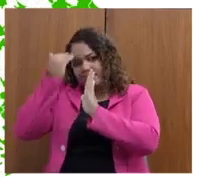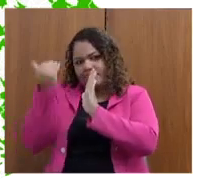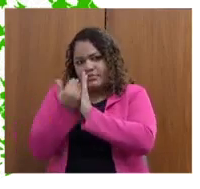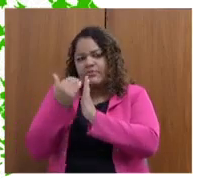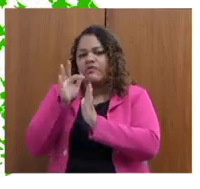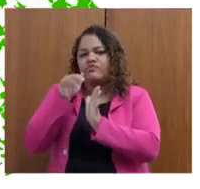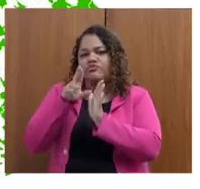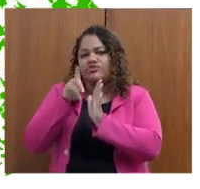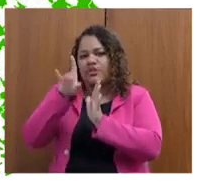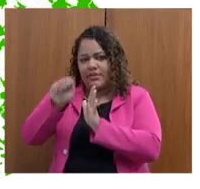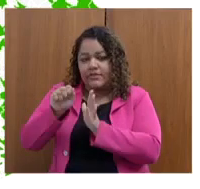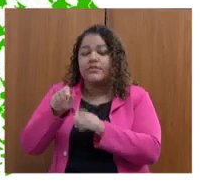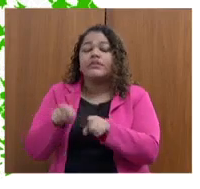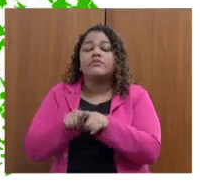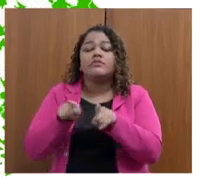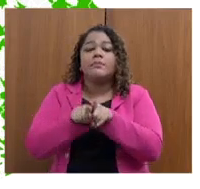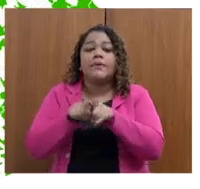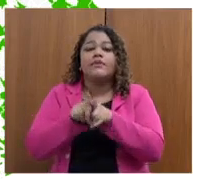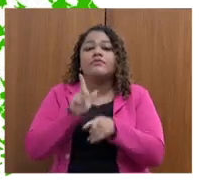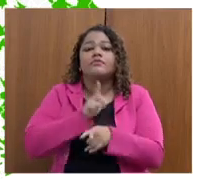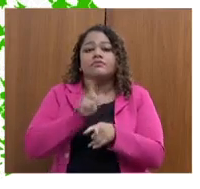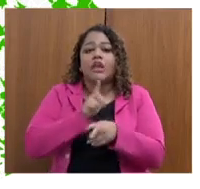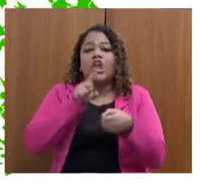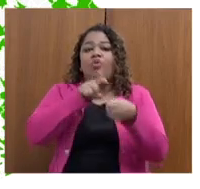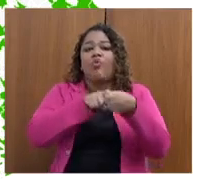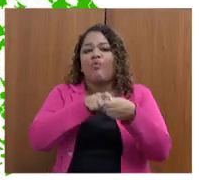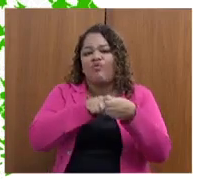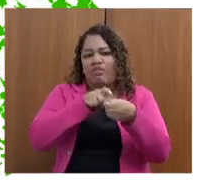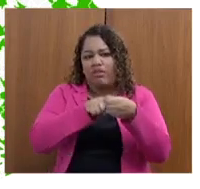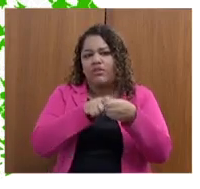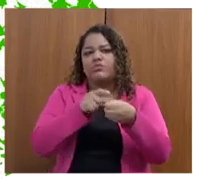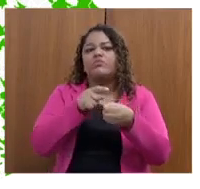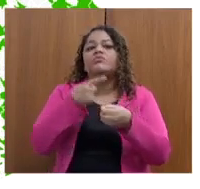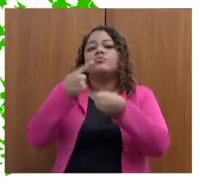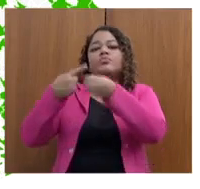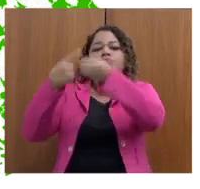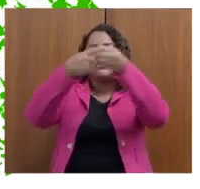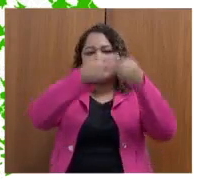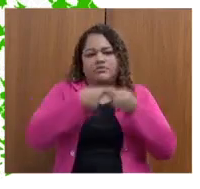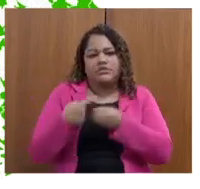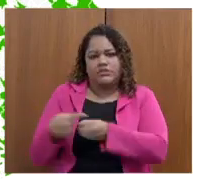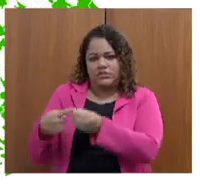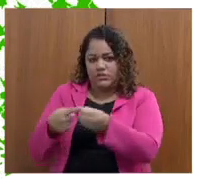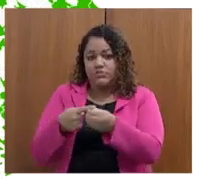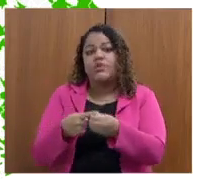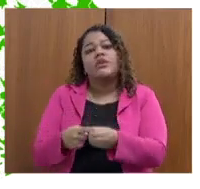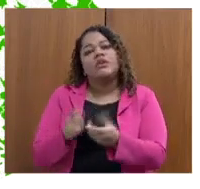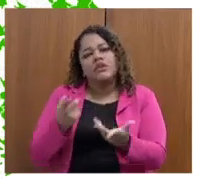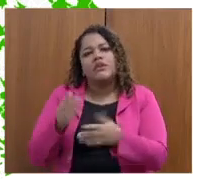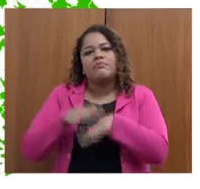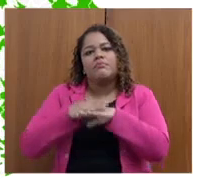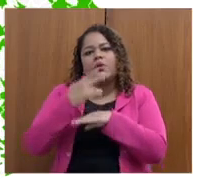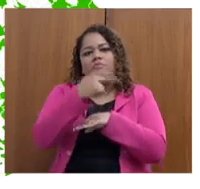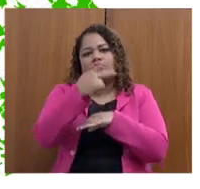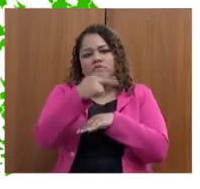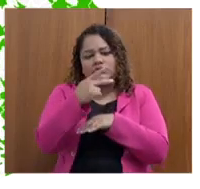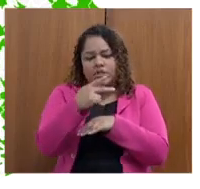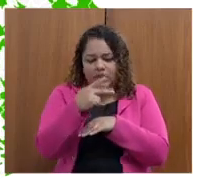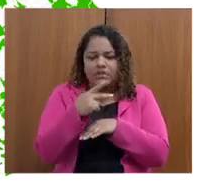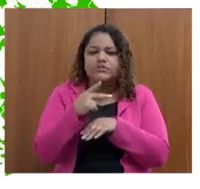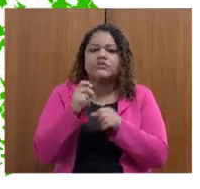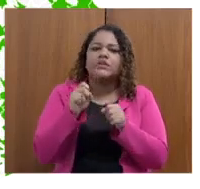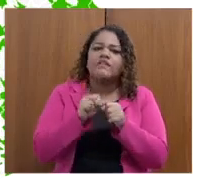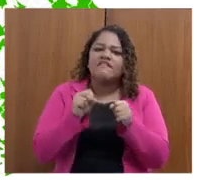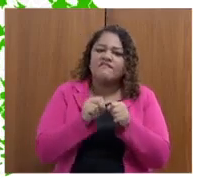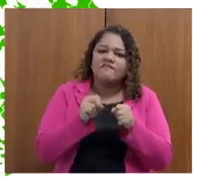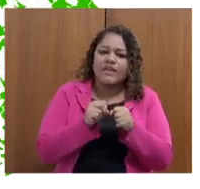os municípios que é uma forma do Estado fazer o aporte do recurso via convênio e os municípios executarem né todo